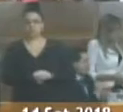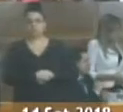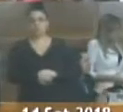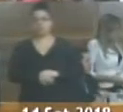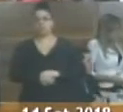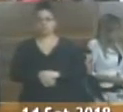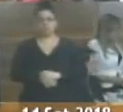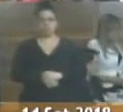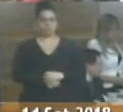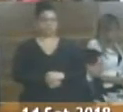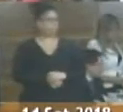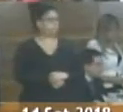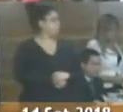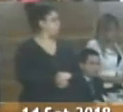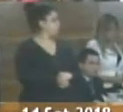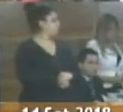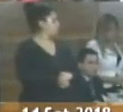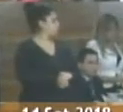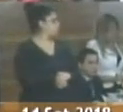Vou pedir para